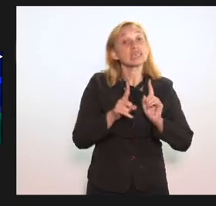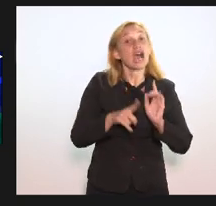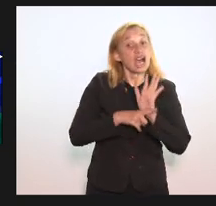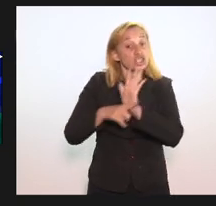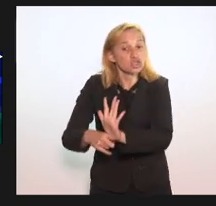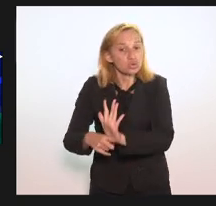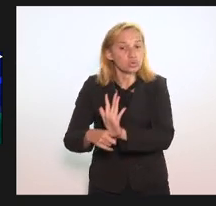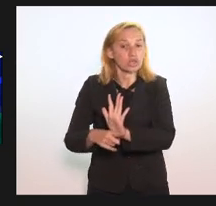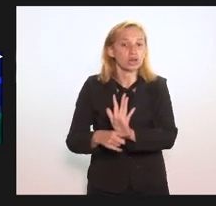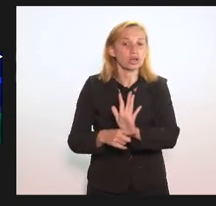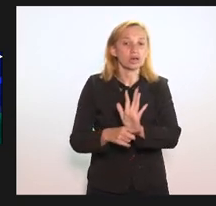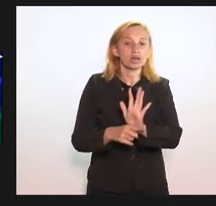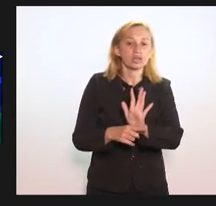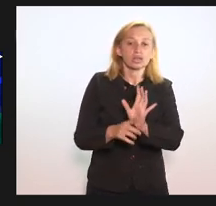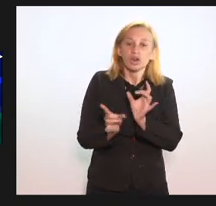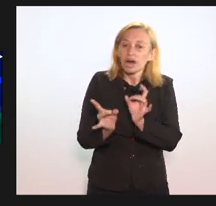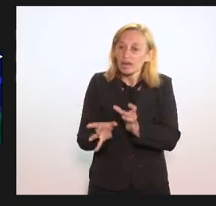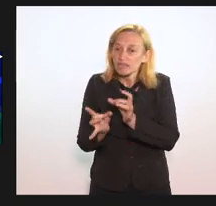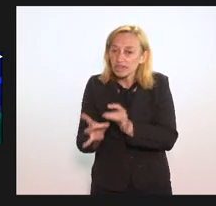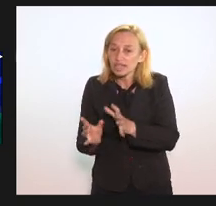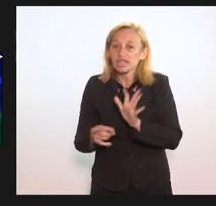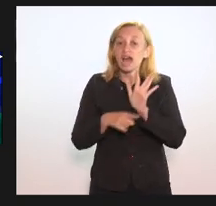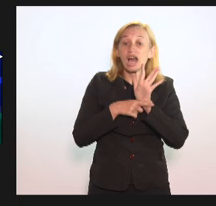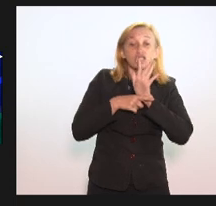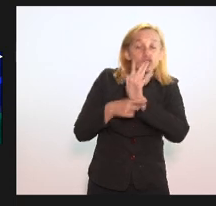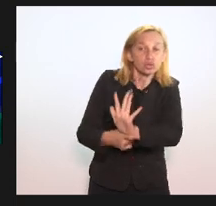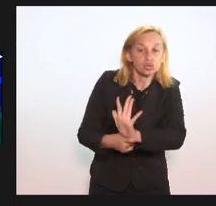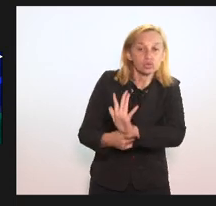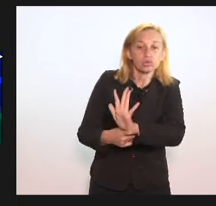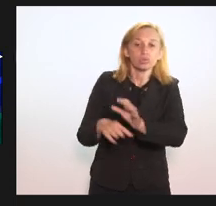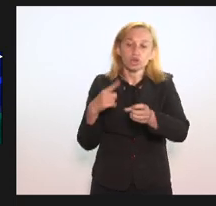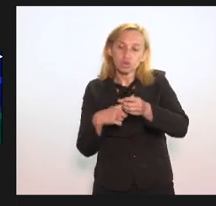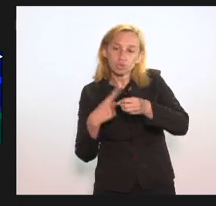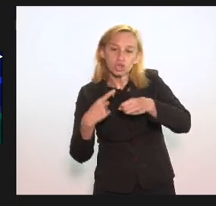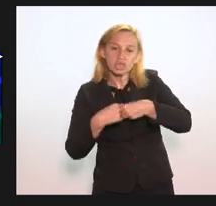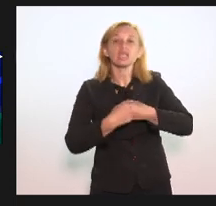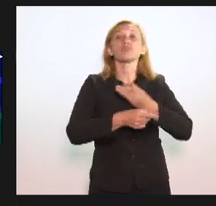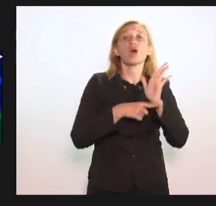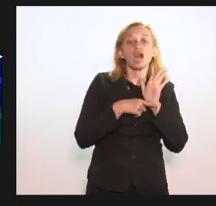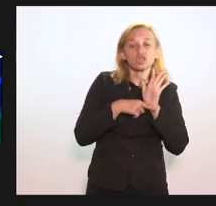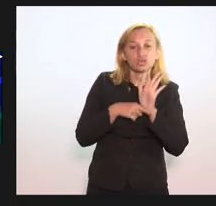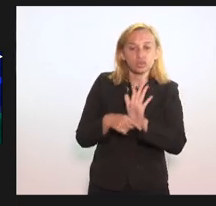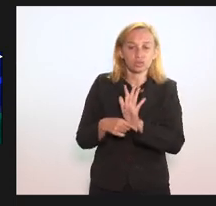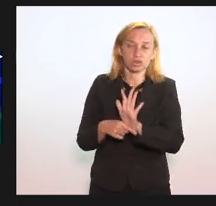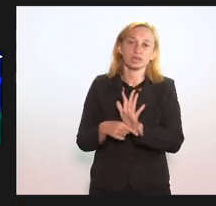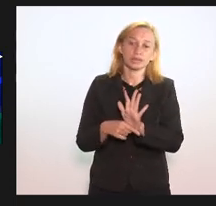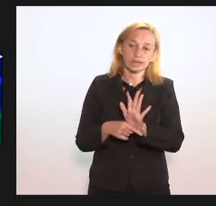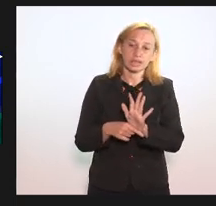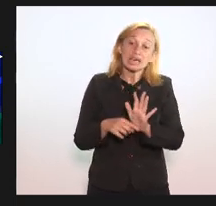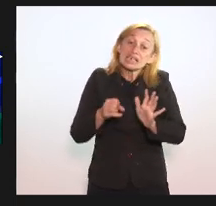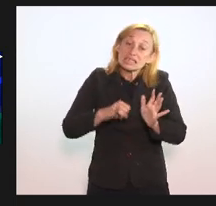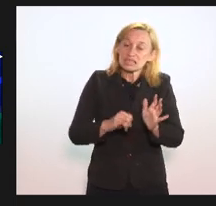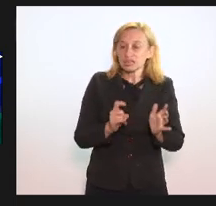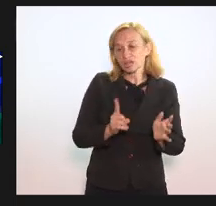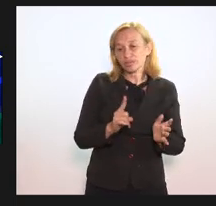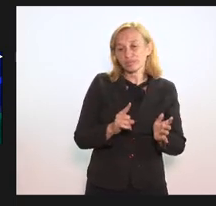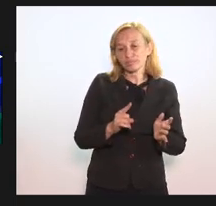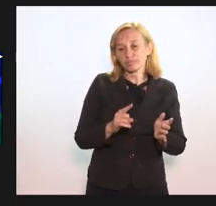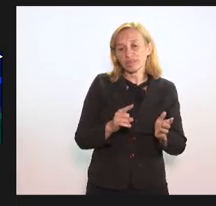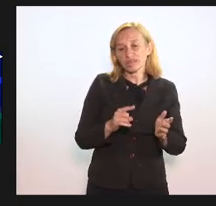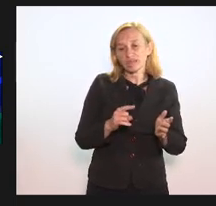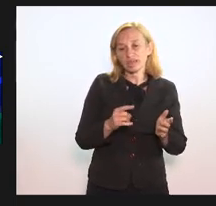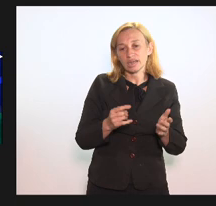o comércio ajuda né Aos municípios não vai ter que pagar novamente no